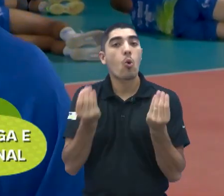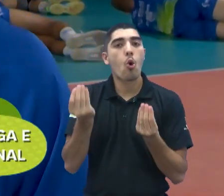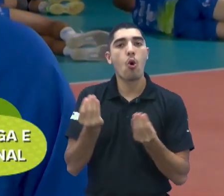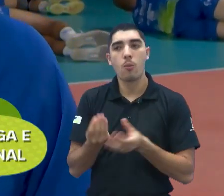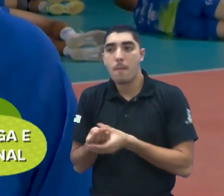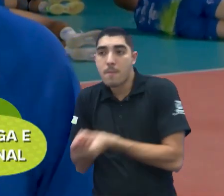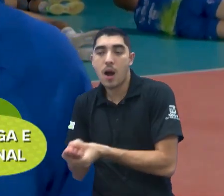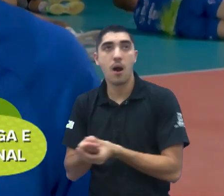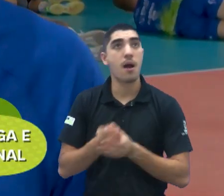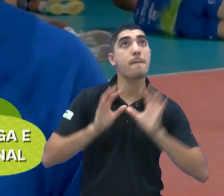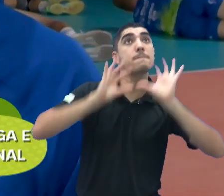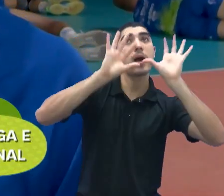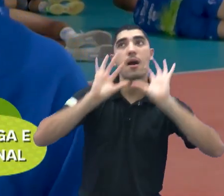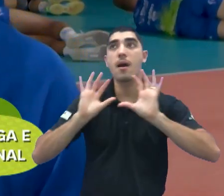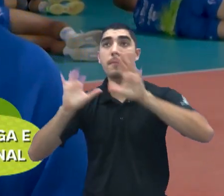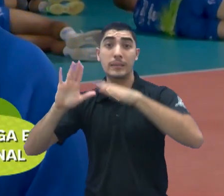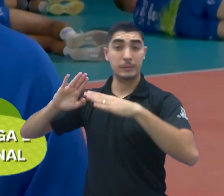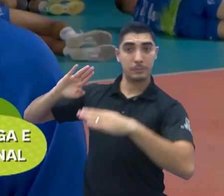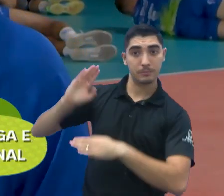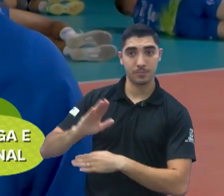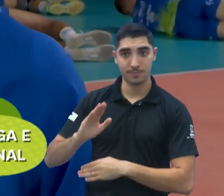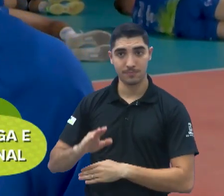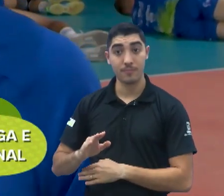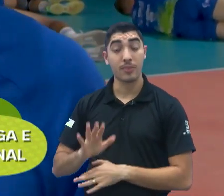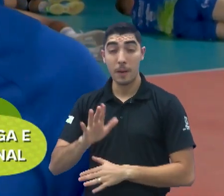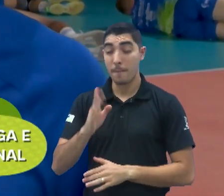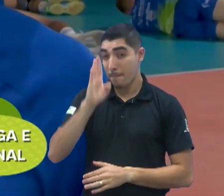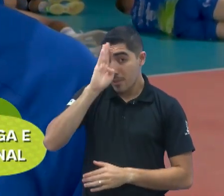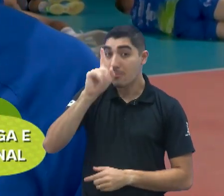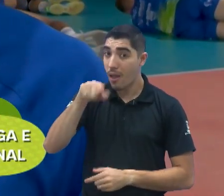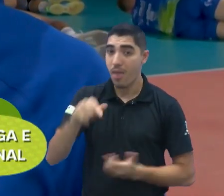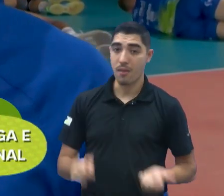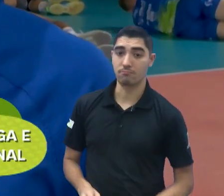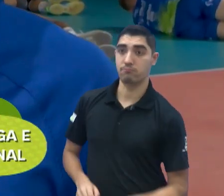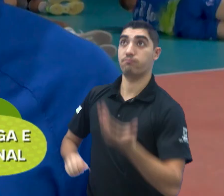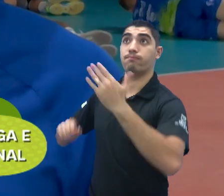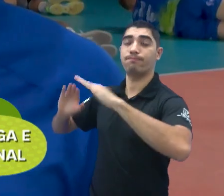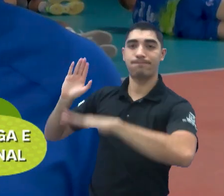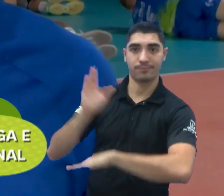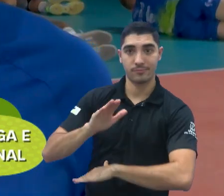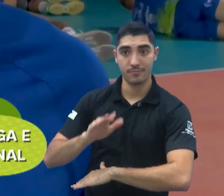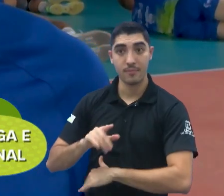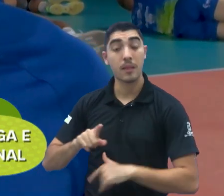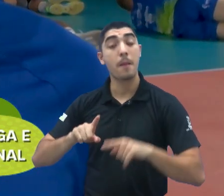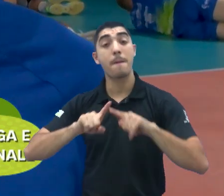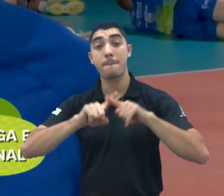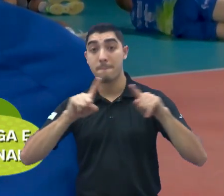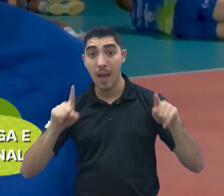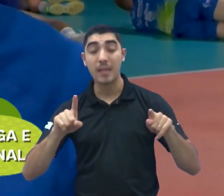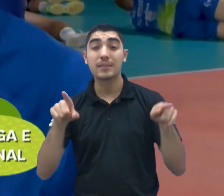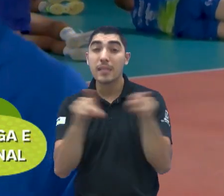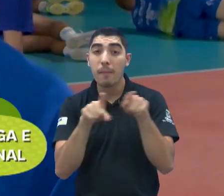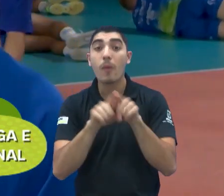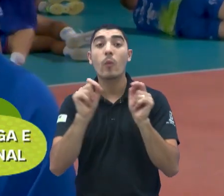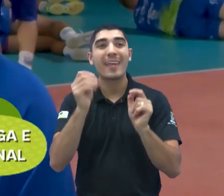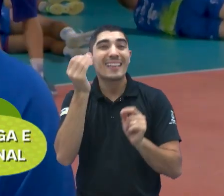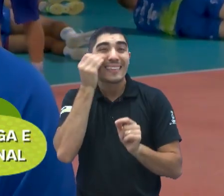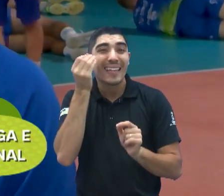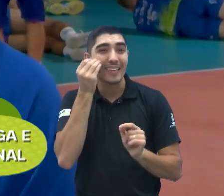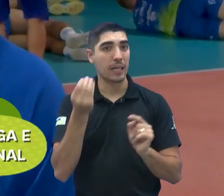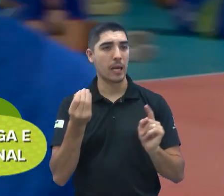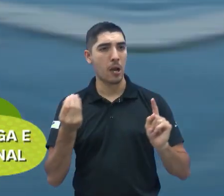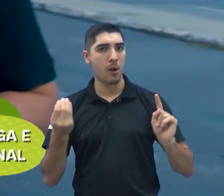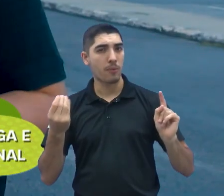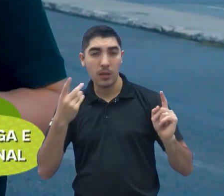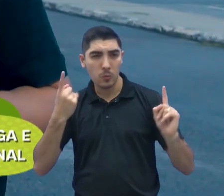ofensivo. Continuamos investindo no saque e a gente já conseguiu equilibrar o contra-ataque, que era uma das nossas deficiências no início do turno